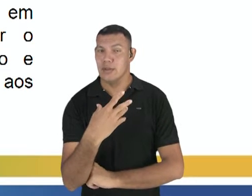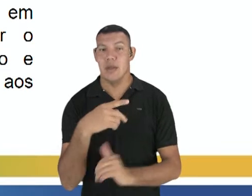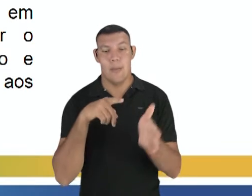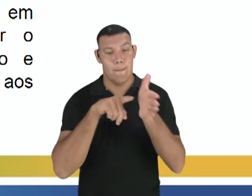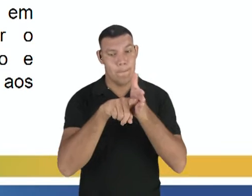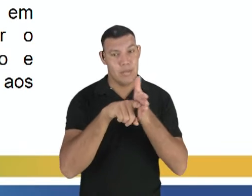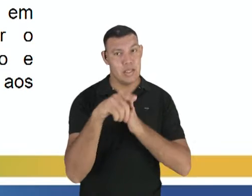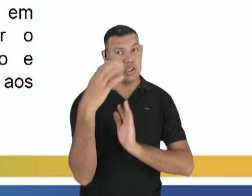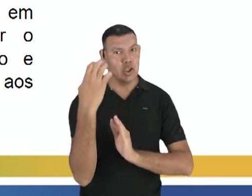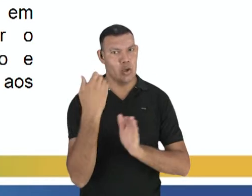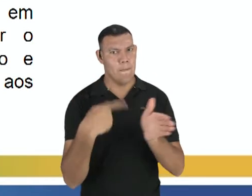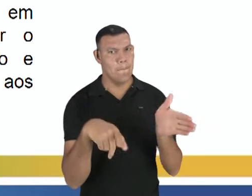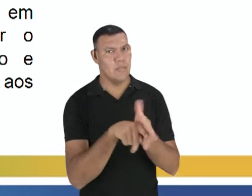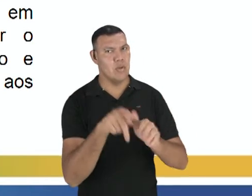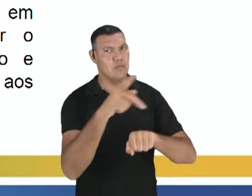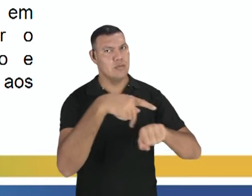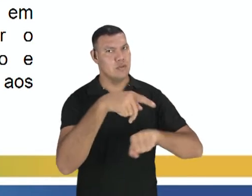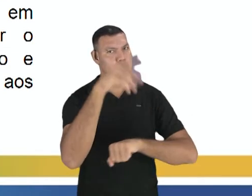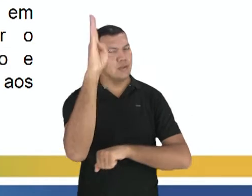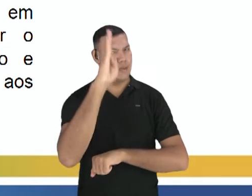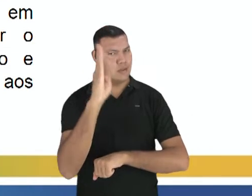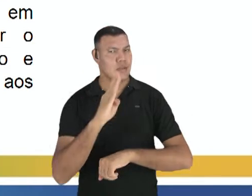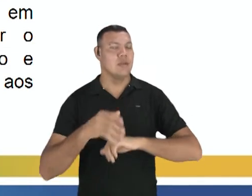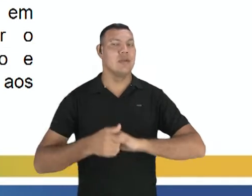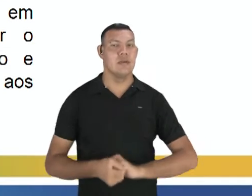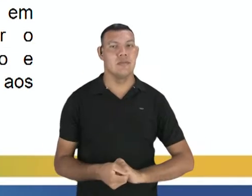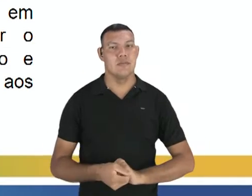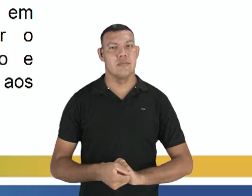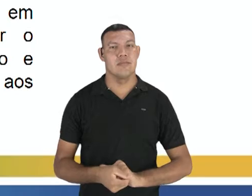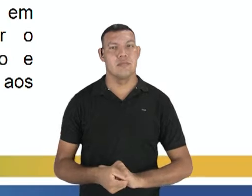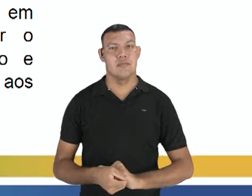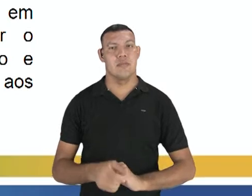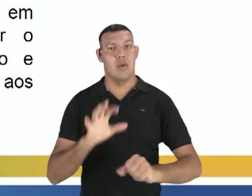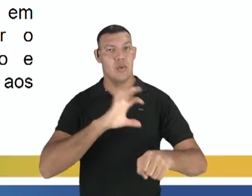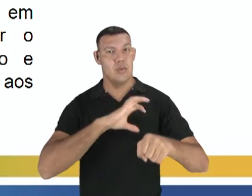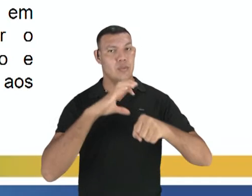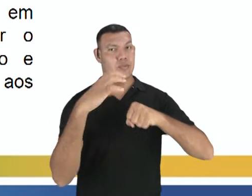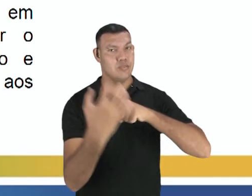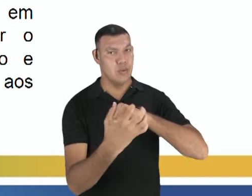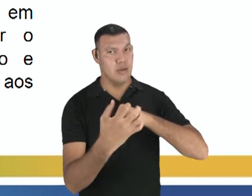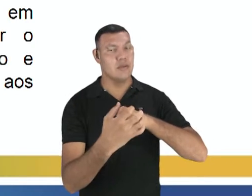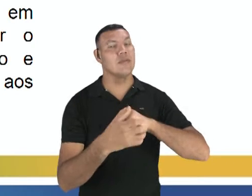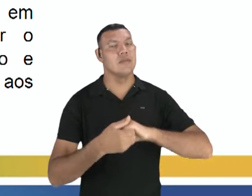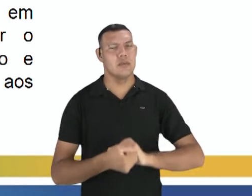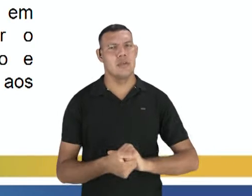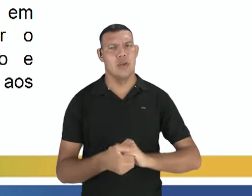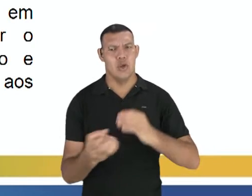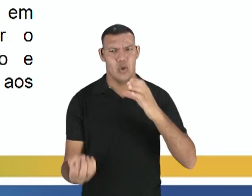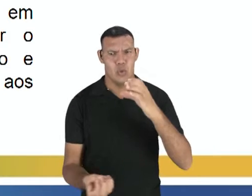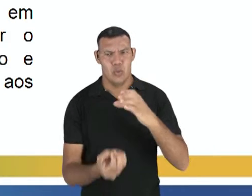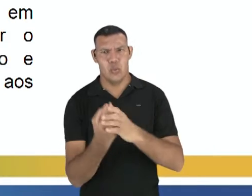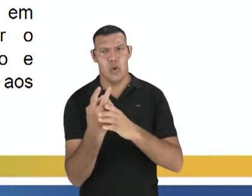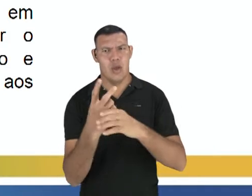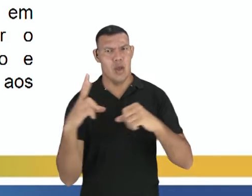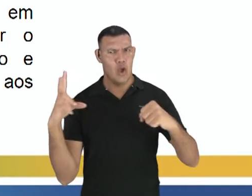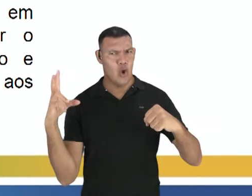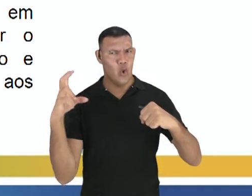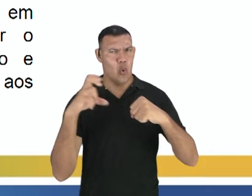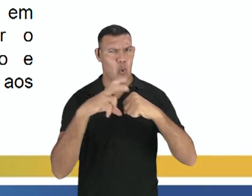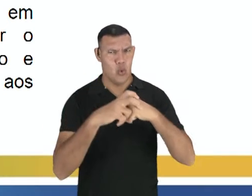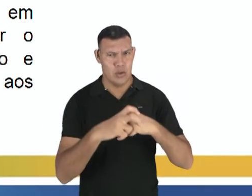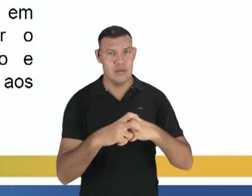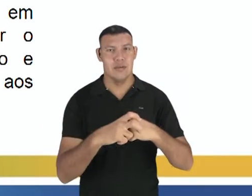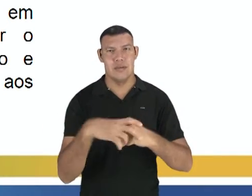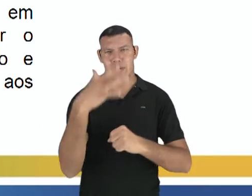pesquisa científica no Brasil, sobre a ciência no Brasil, é a questão do coronavírus. Quando surgiu o coronavírus, todas